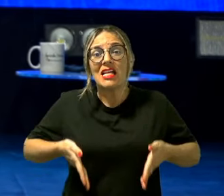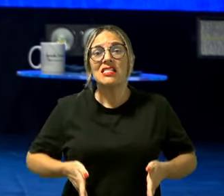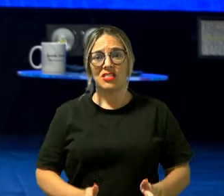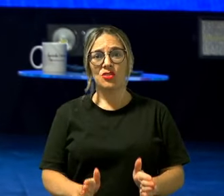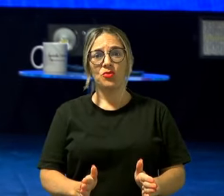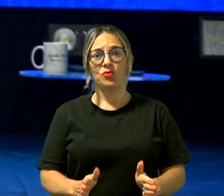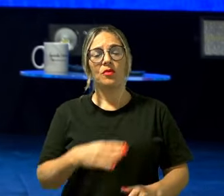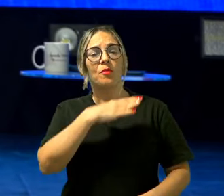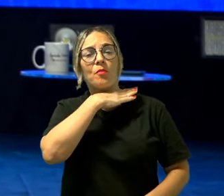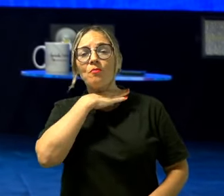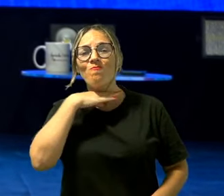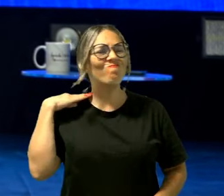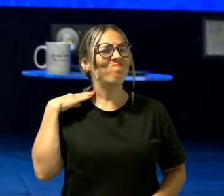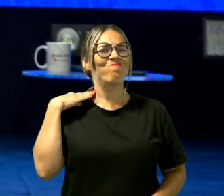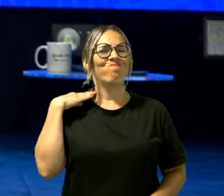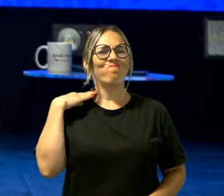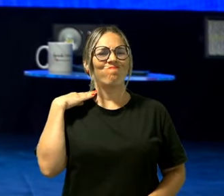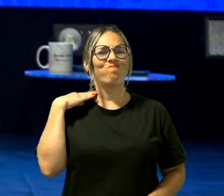deveria morrer.